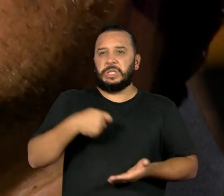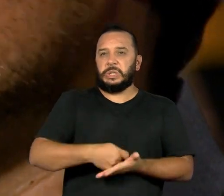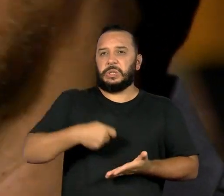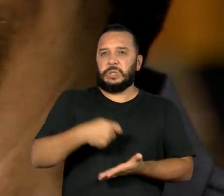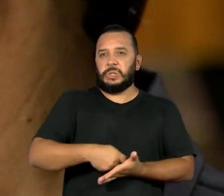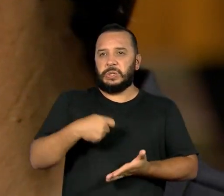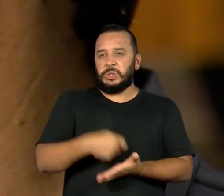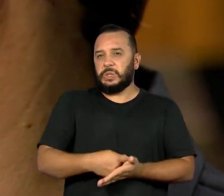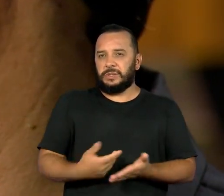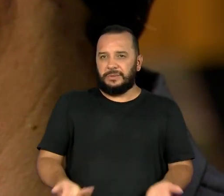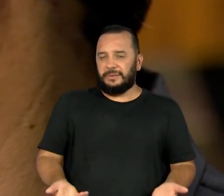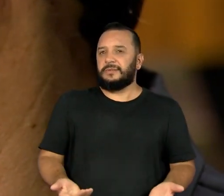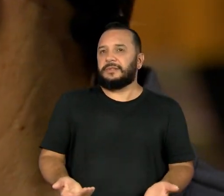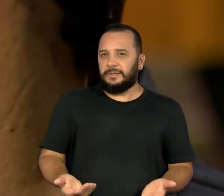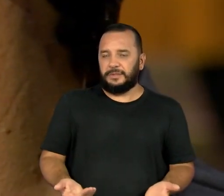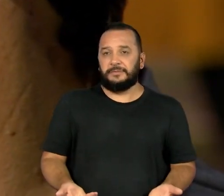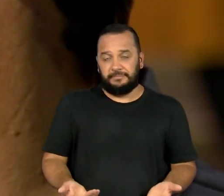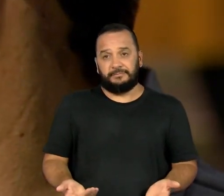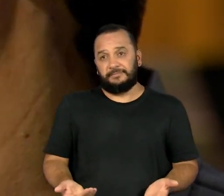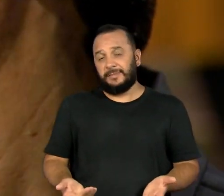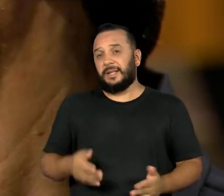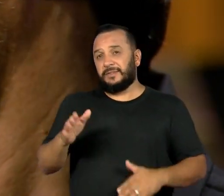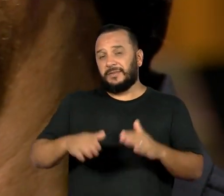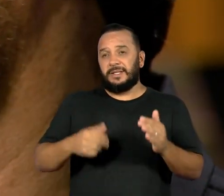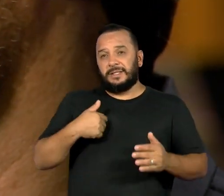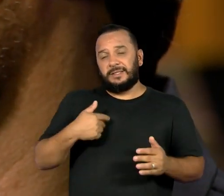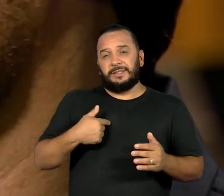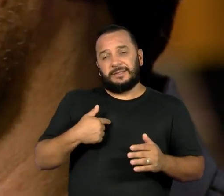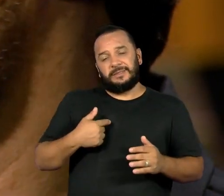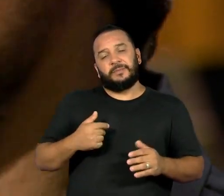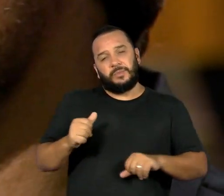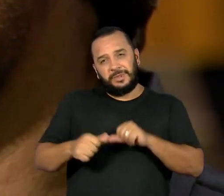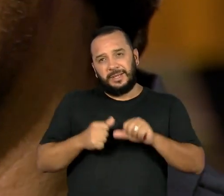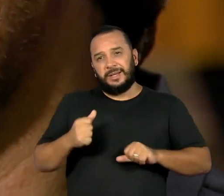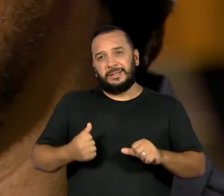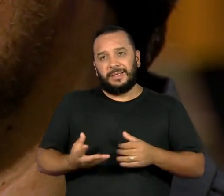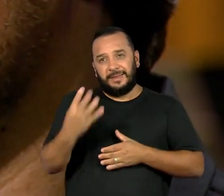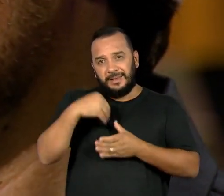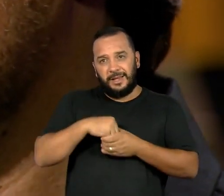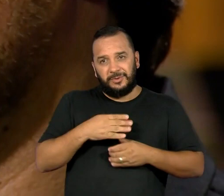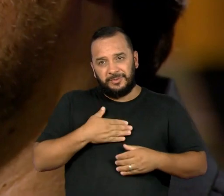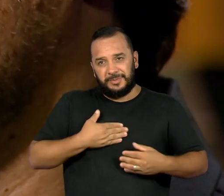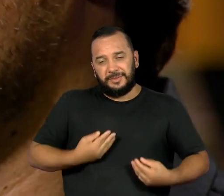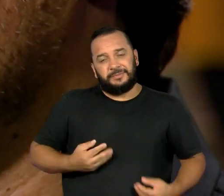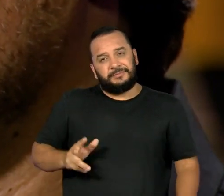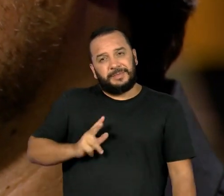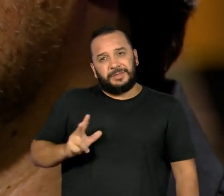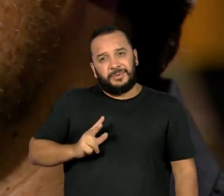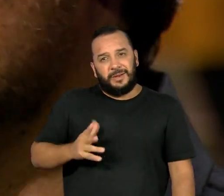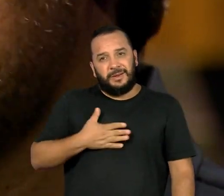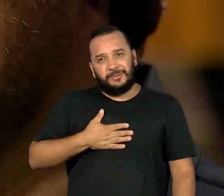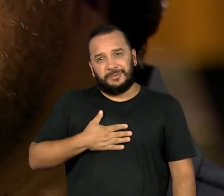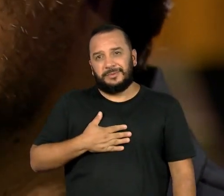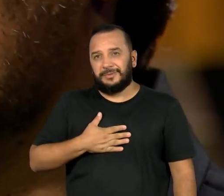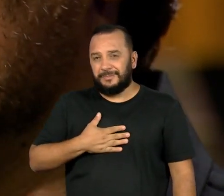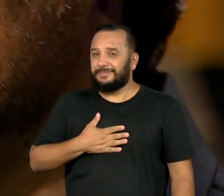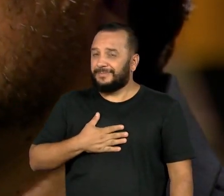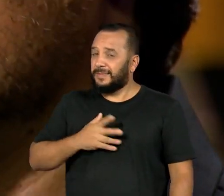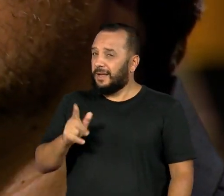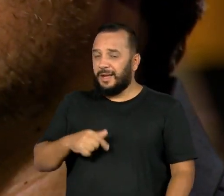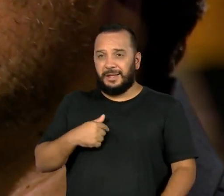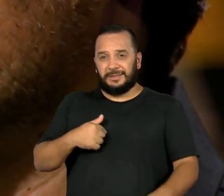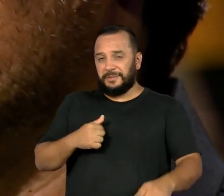Numa vertente mais intrapessoal. E isso é muito dinâmico. É o que dá